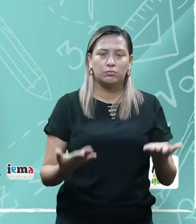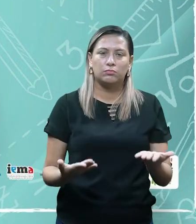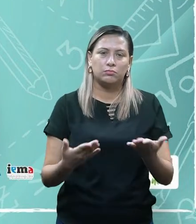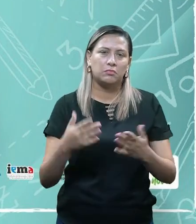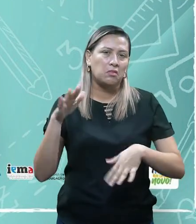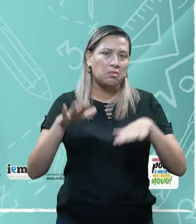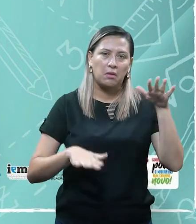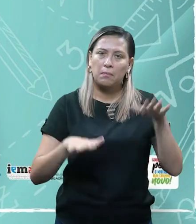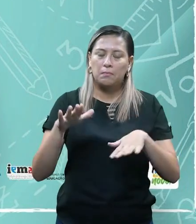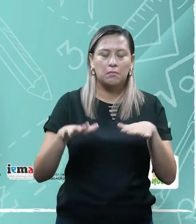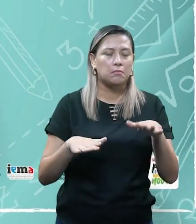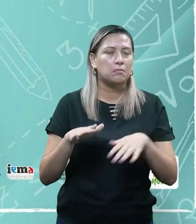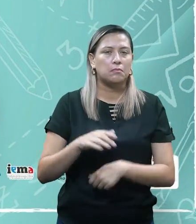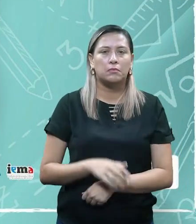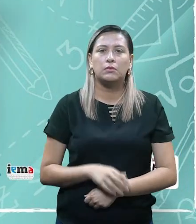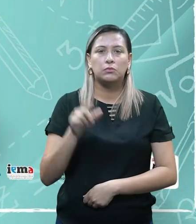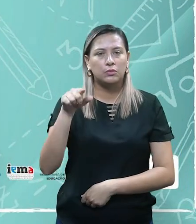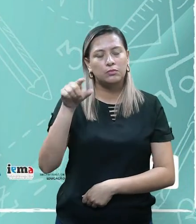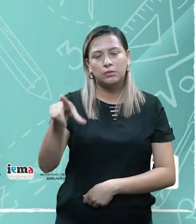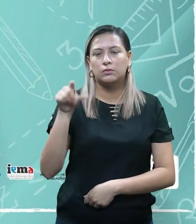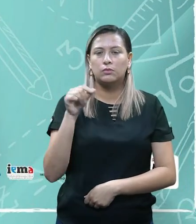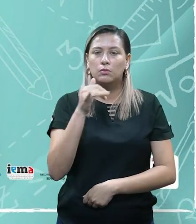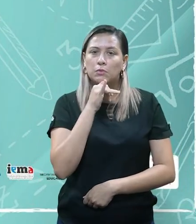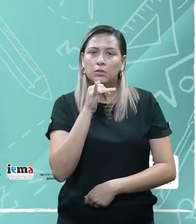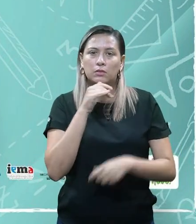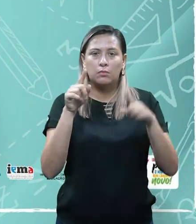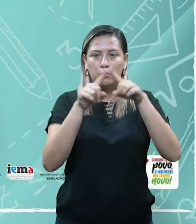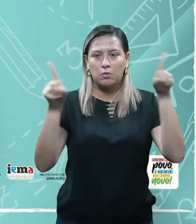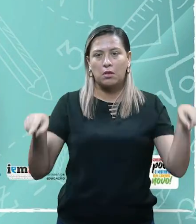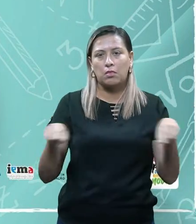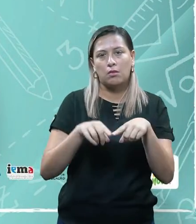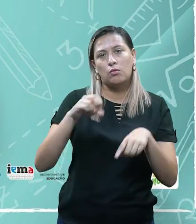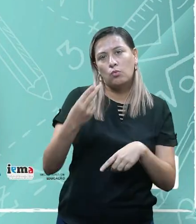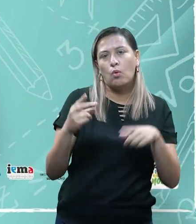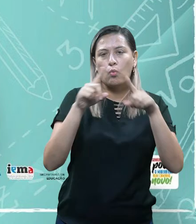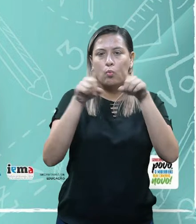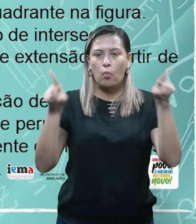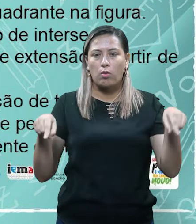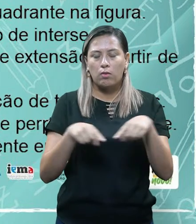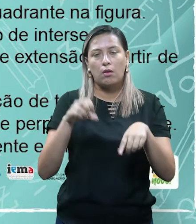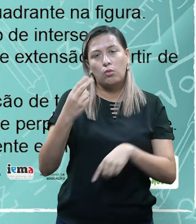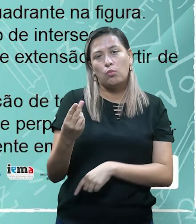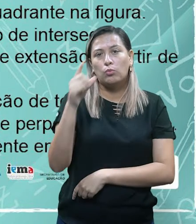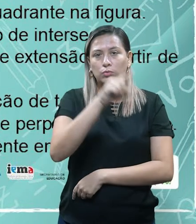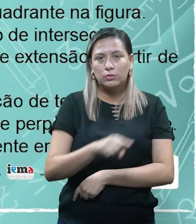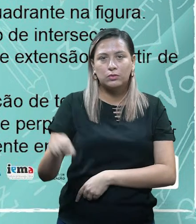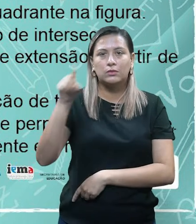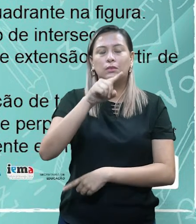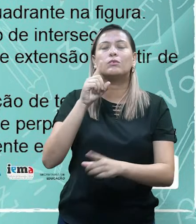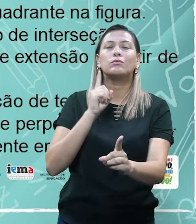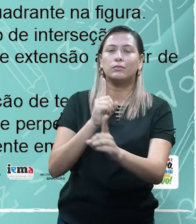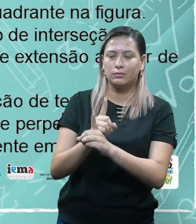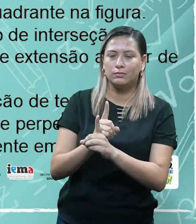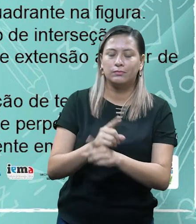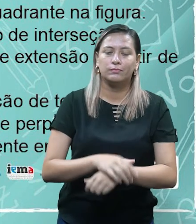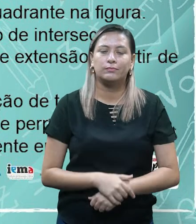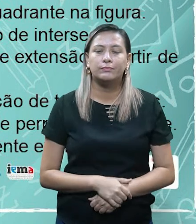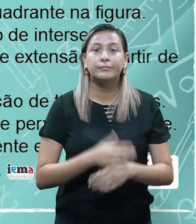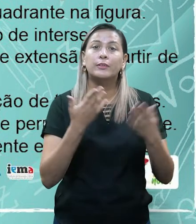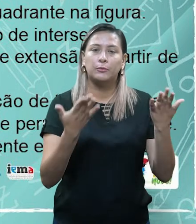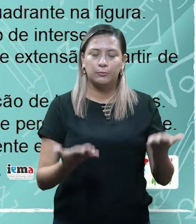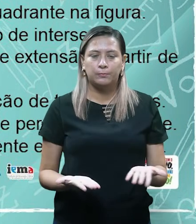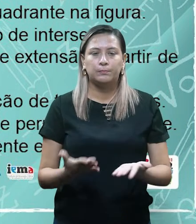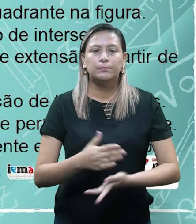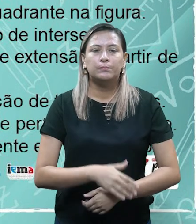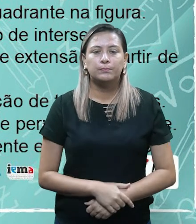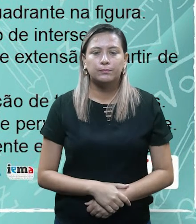você estiver utilizando, por exemplo, um retângulo, um quadrado, um círculo, ele vai encontrar, tá? Então, gente, é isso. Os